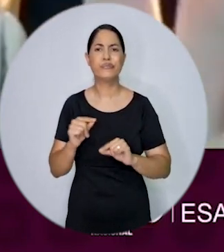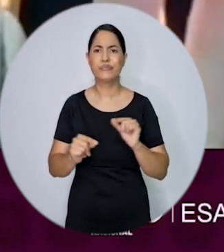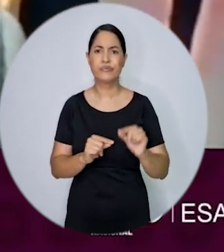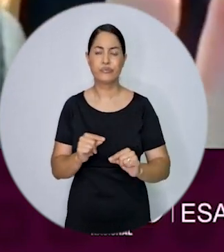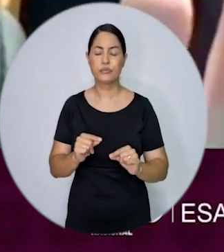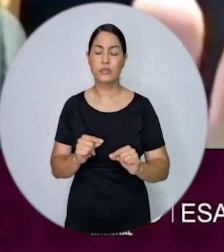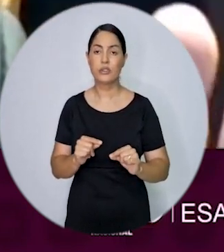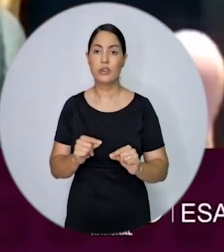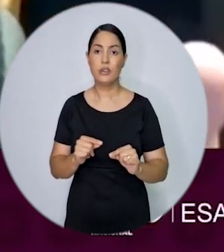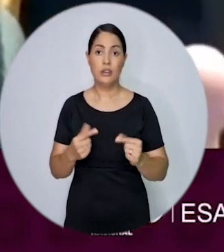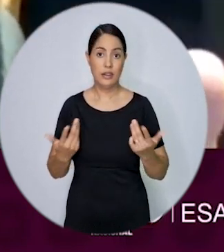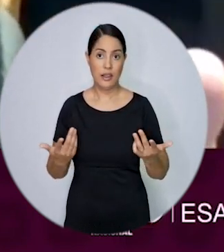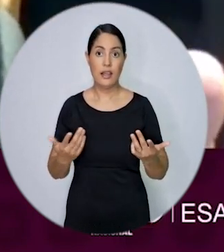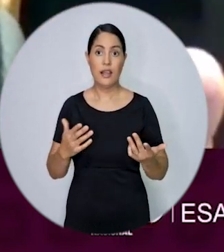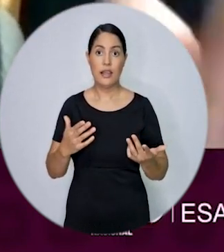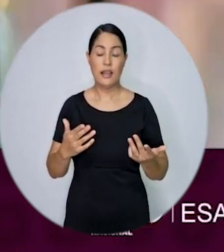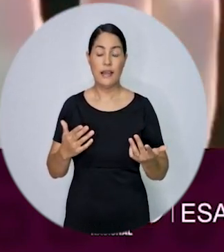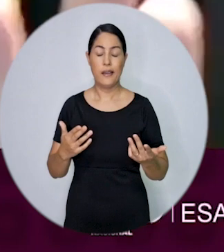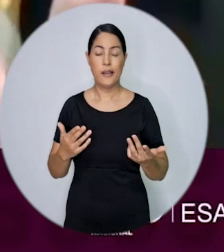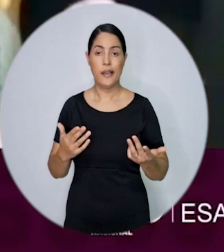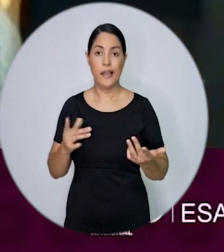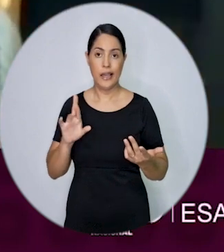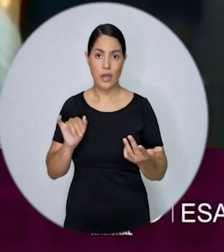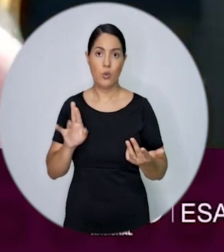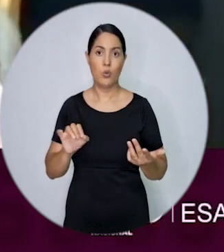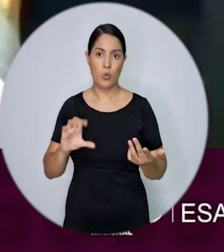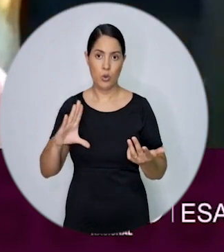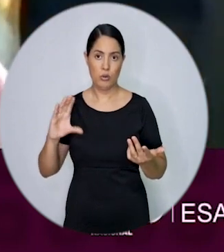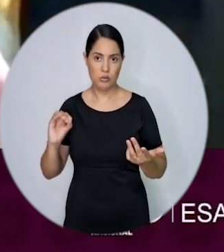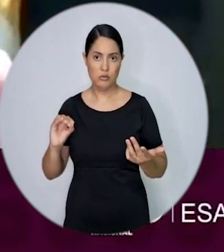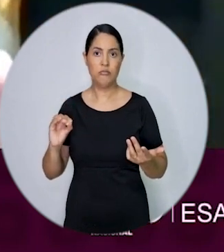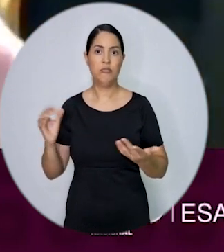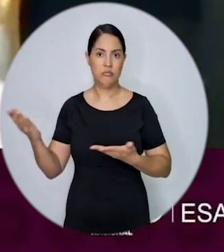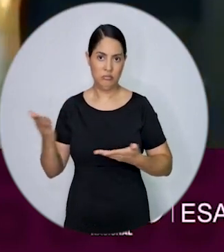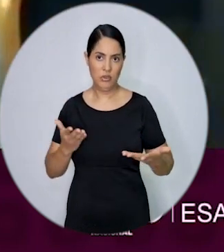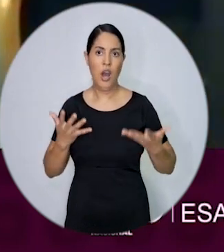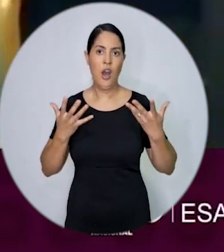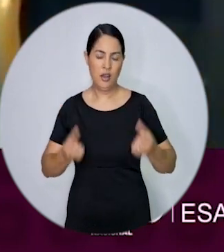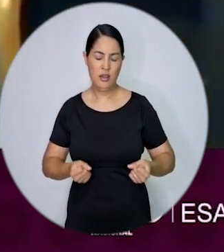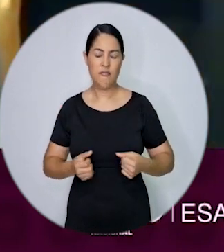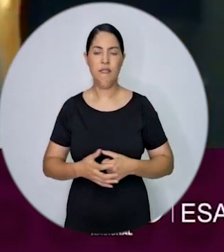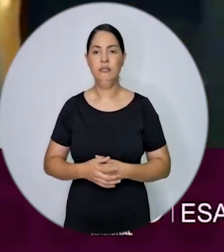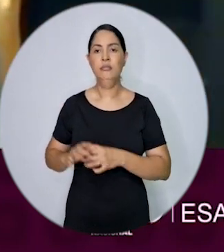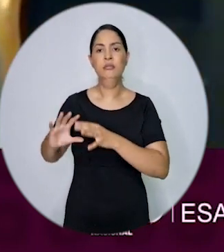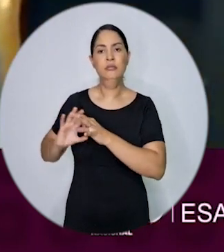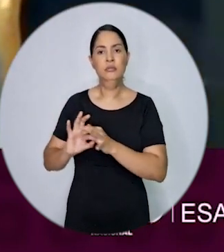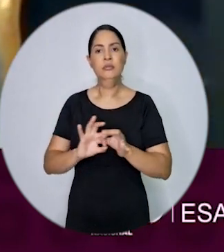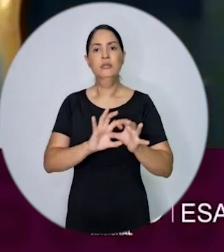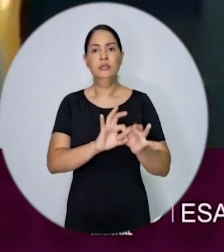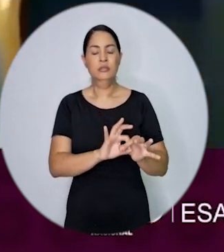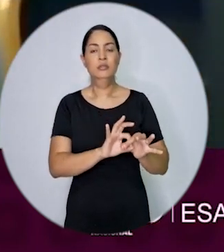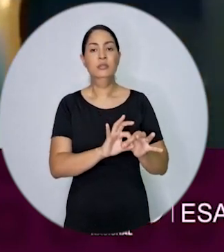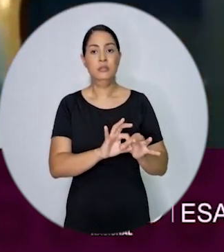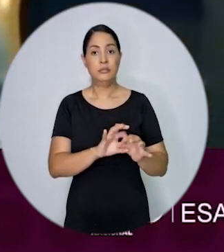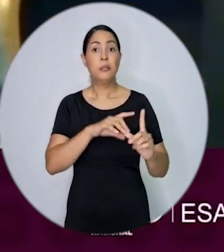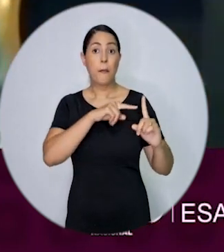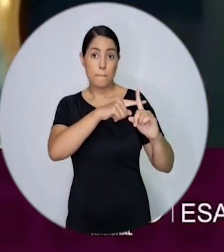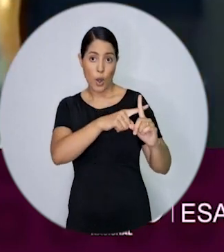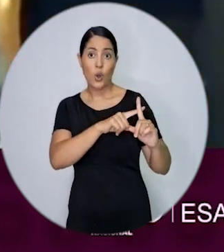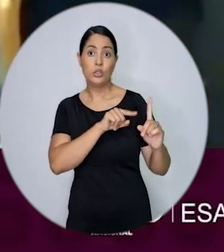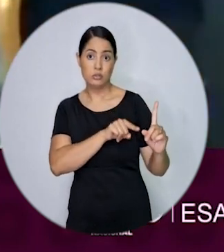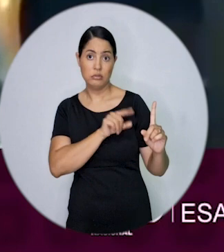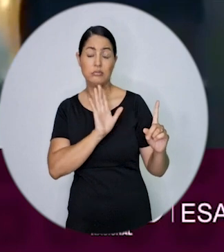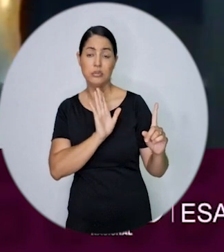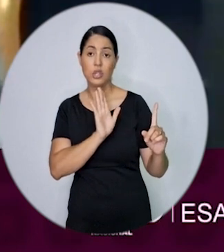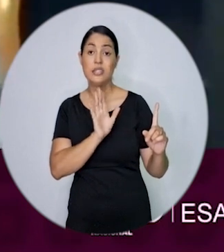fazer a admissibilidade dos recursos no âmbito dos tribunais e, caso essa admissibilidade fosse